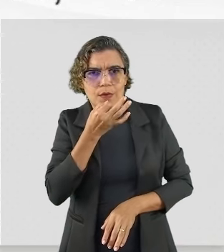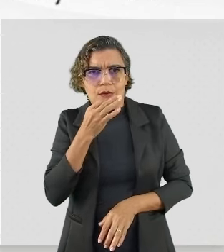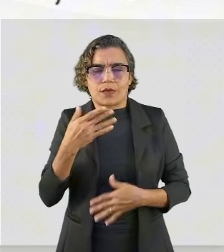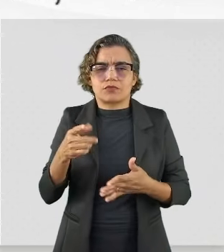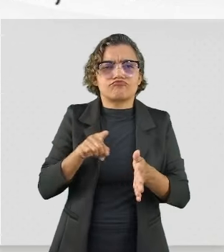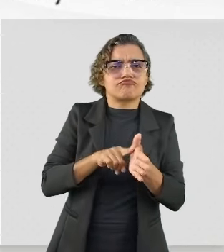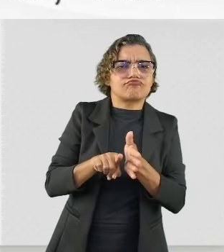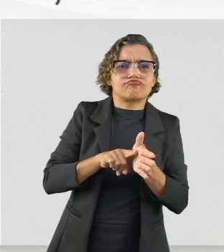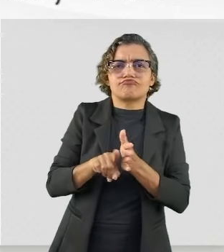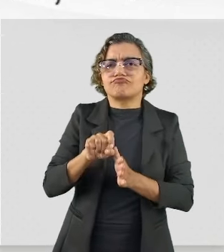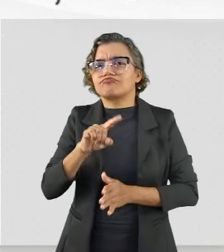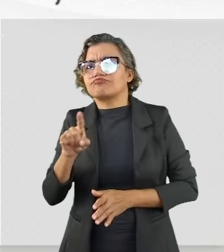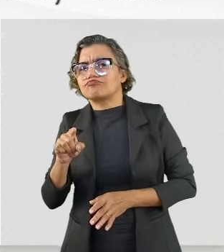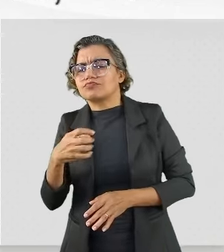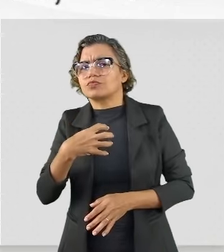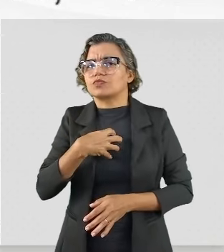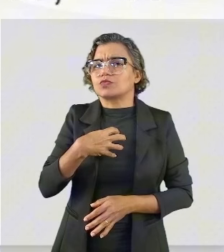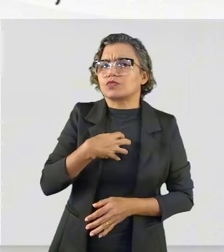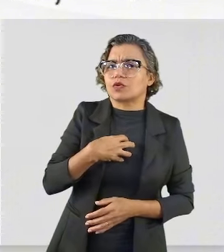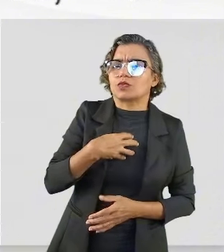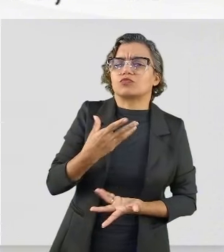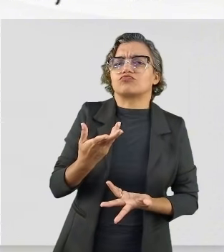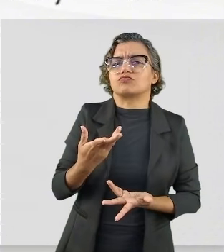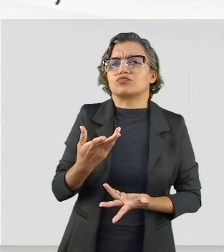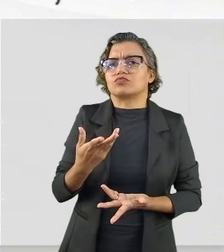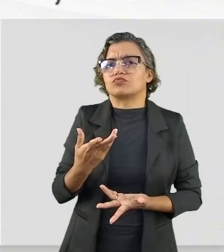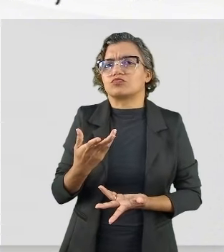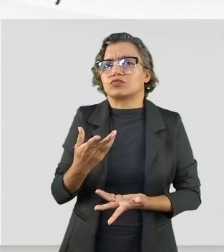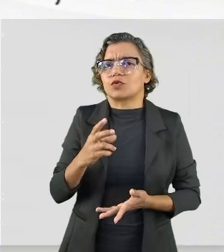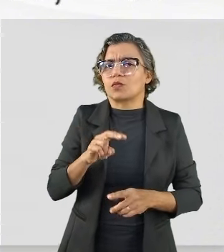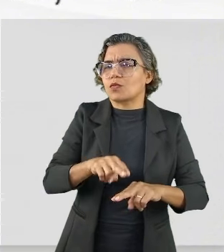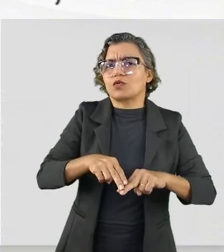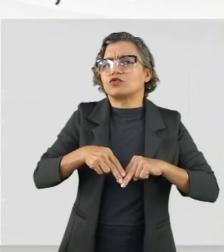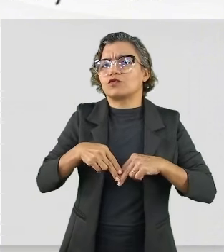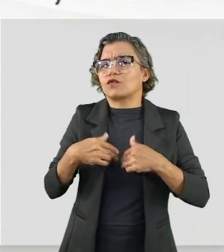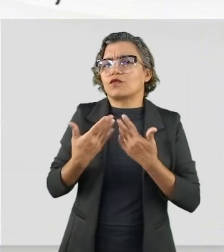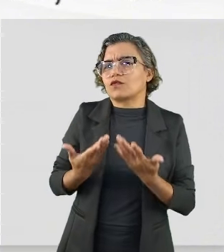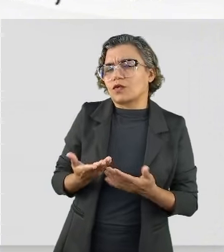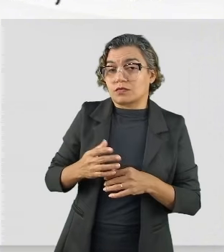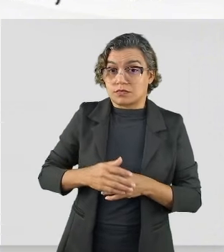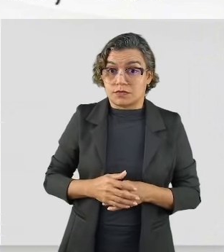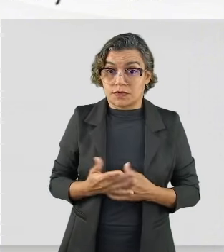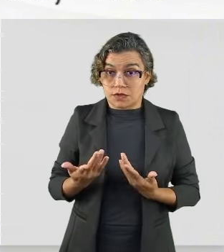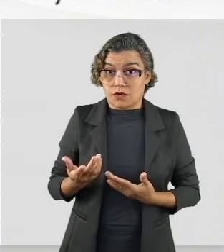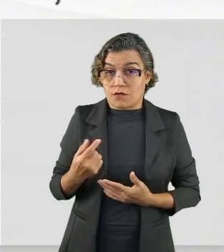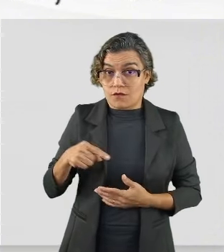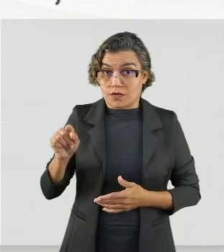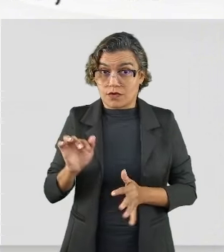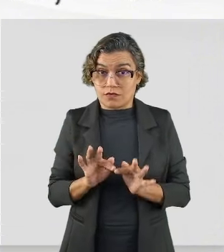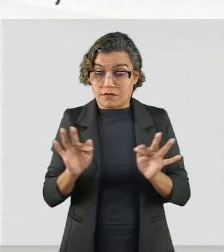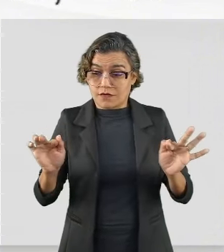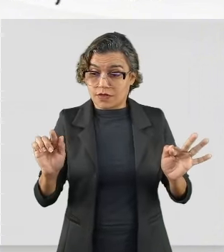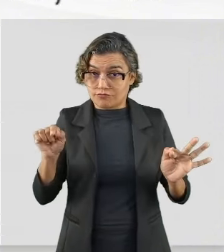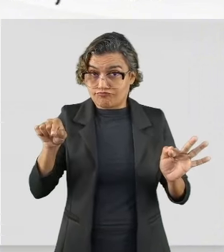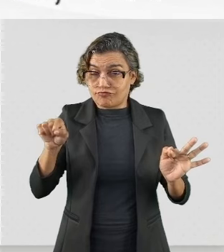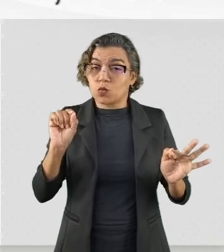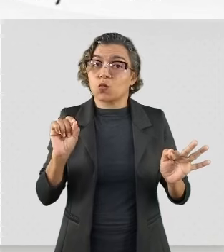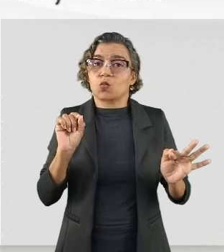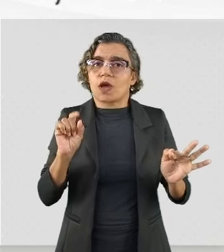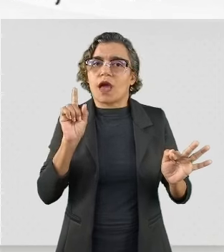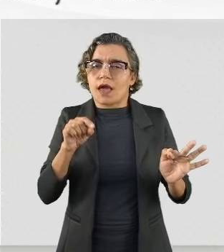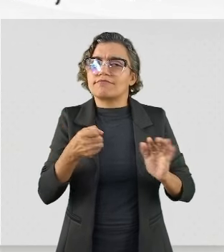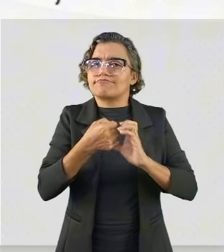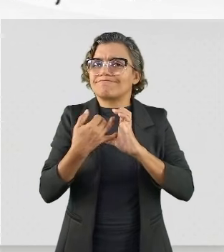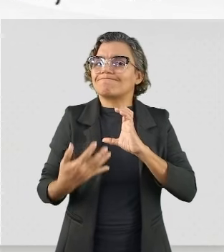suas causas e qual é o seu sentido. Ou seja, esse final dessa frase já é uma